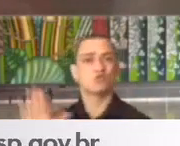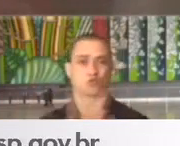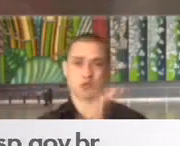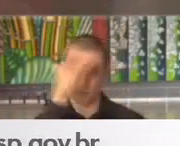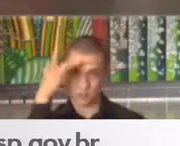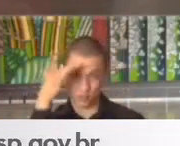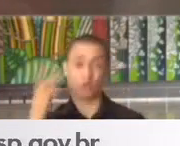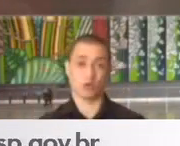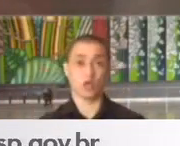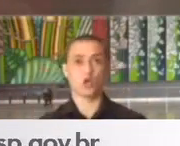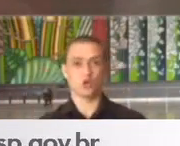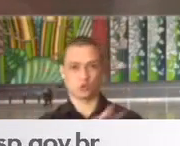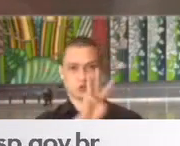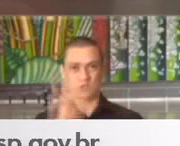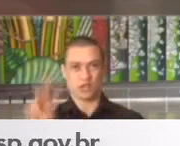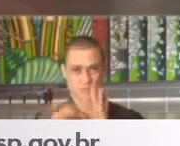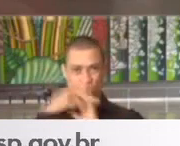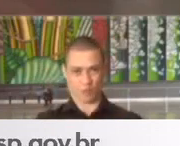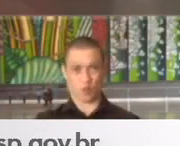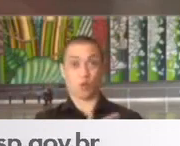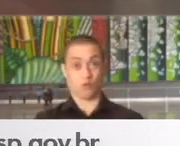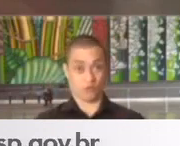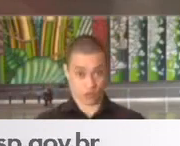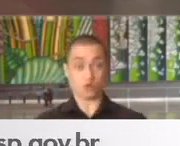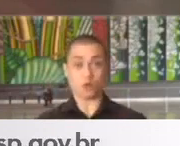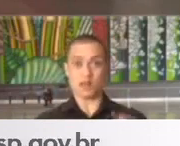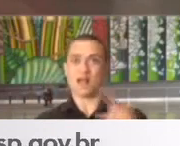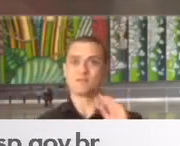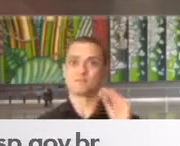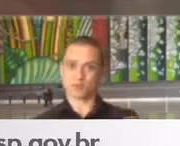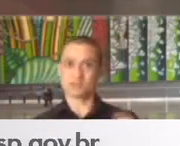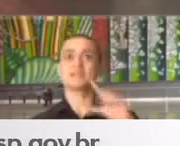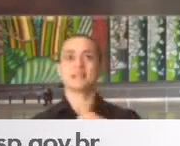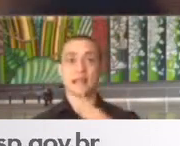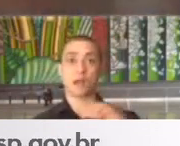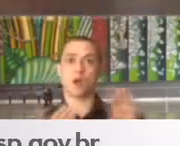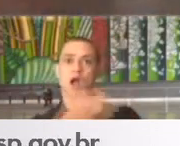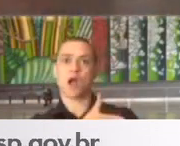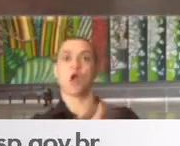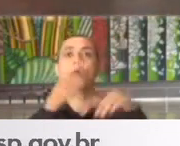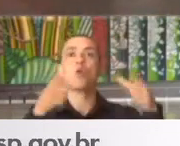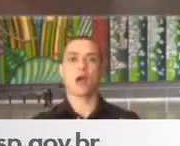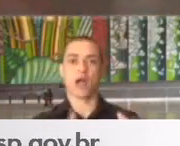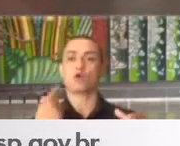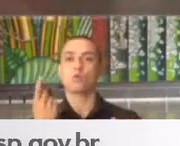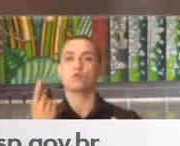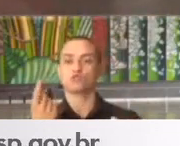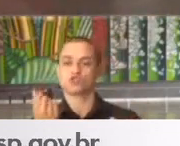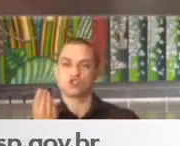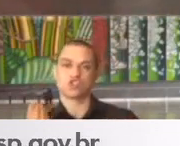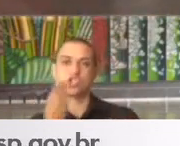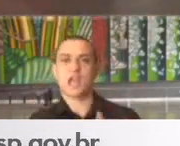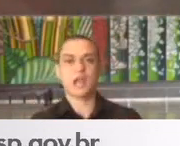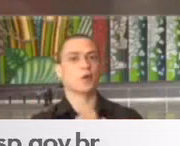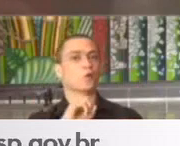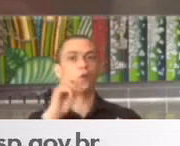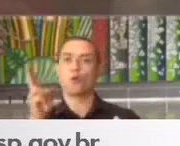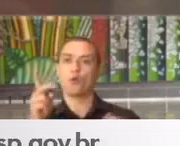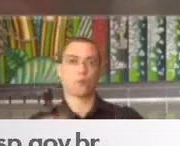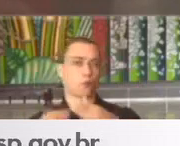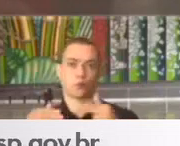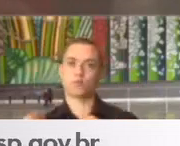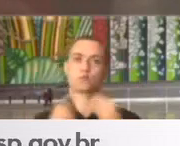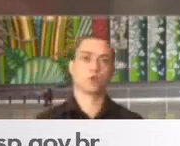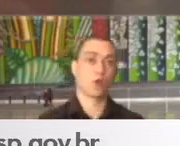O site do Governo do Estado de São Paulo permite que você acesse e saiba como fazer a sua doação, principalmente